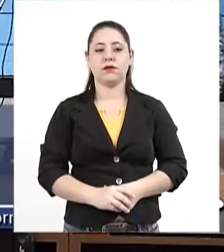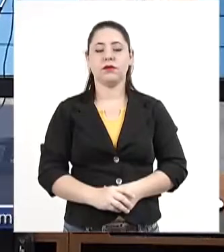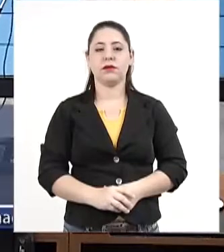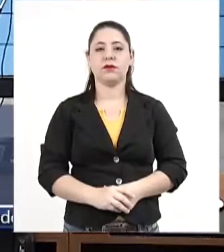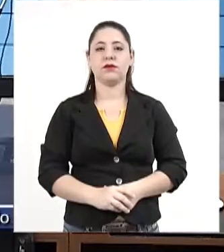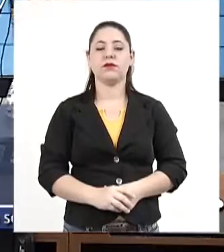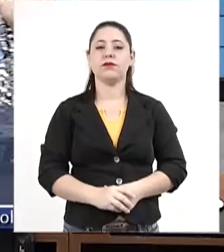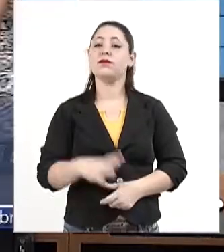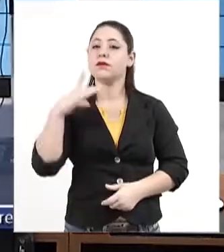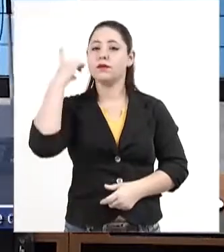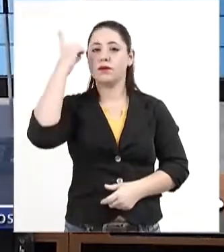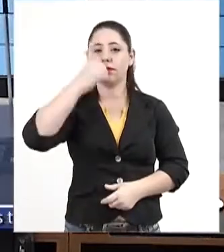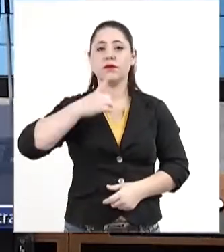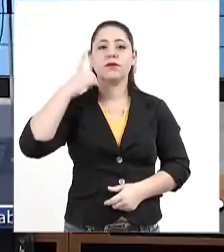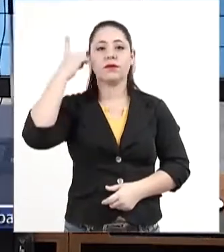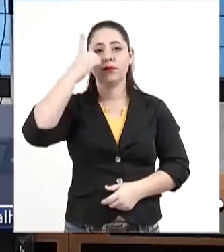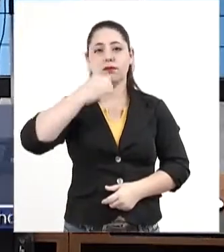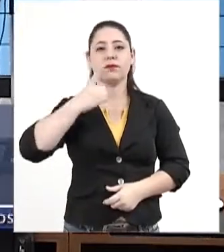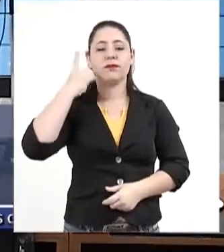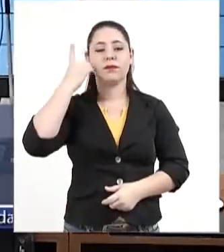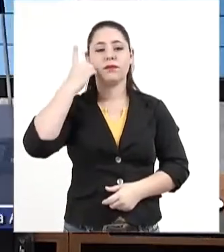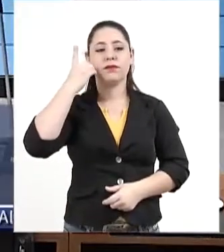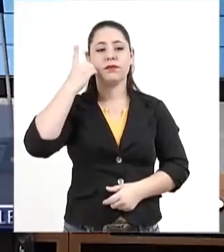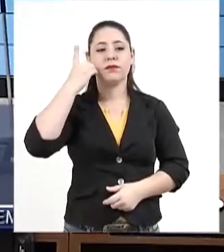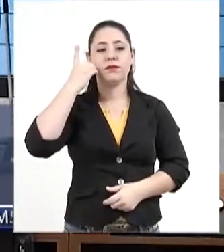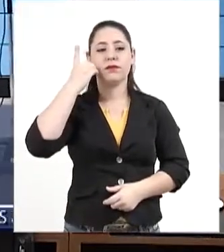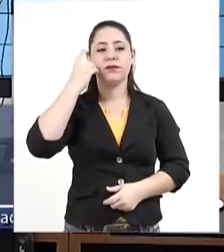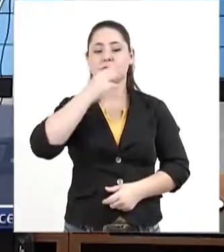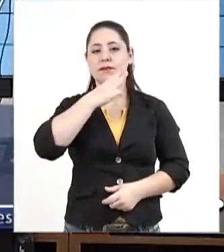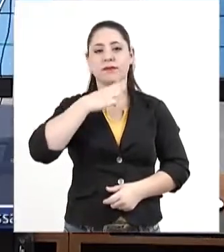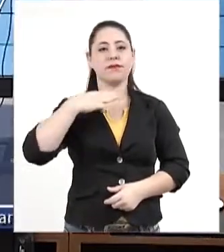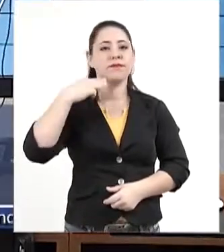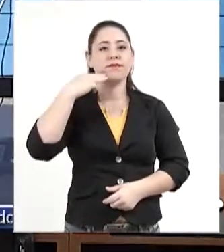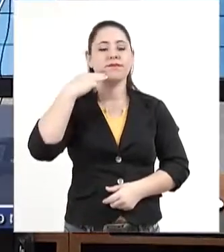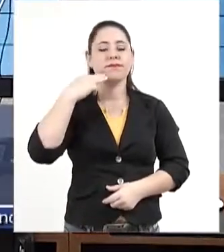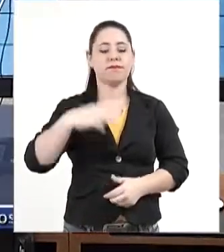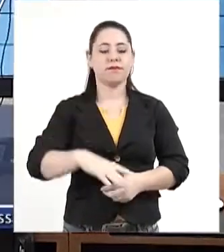Com a palavra, o ilustre deputado Marçal Filho.